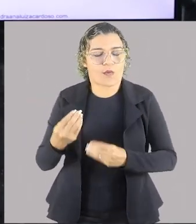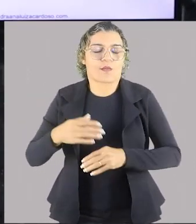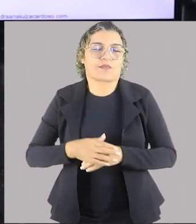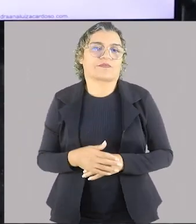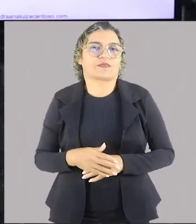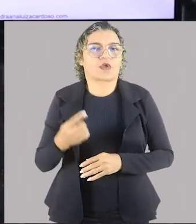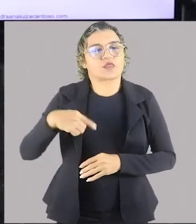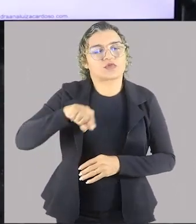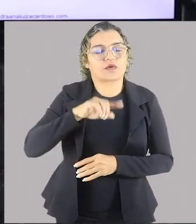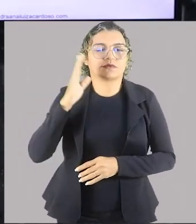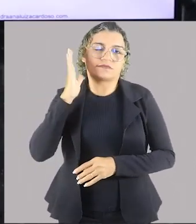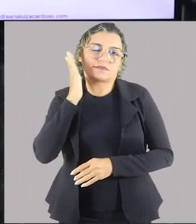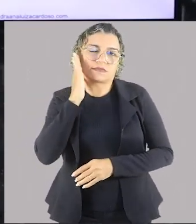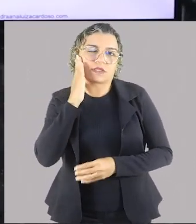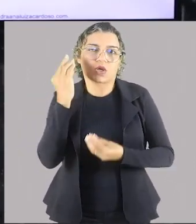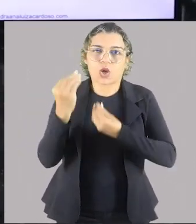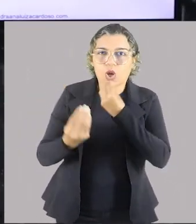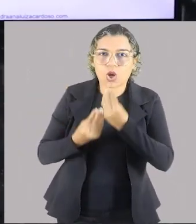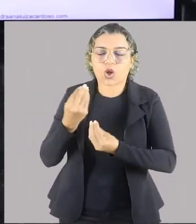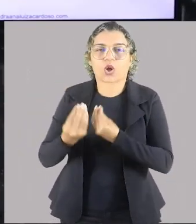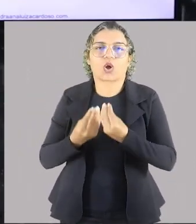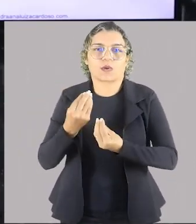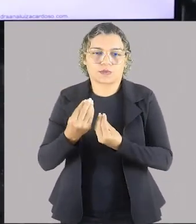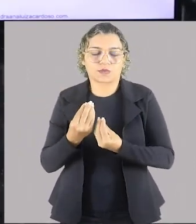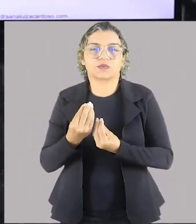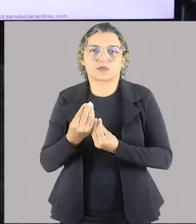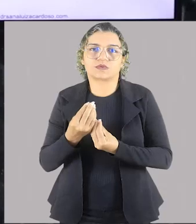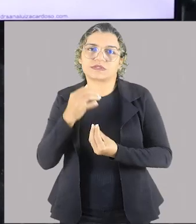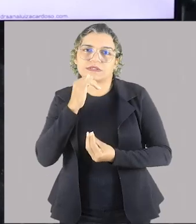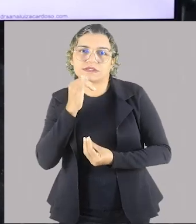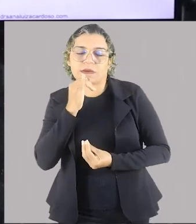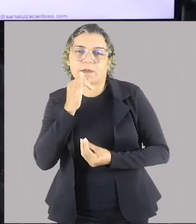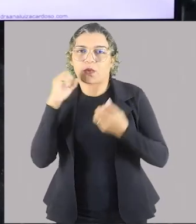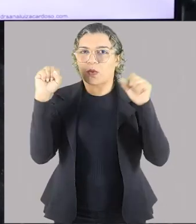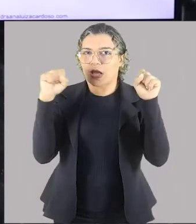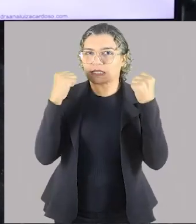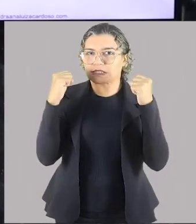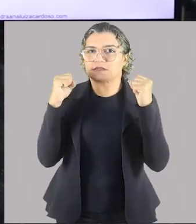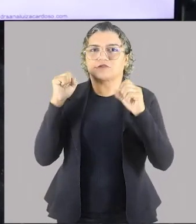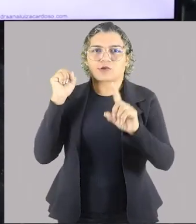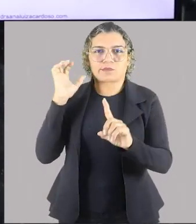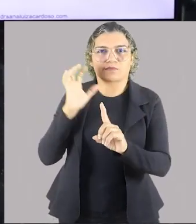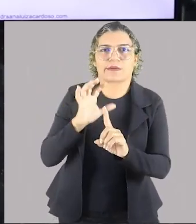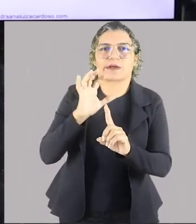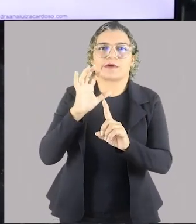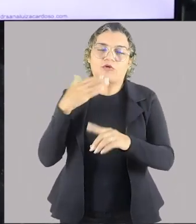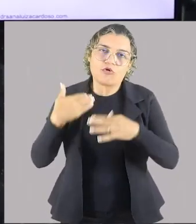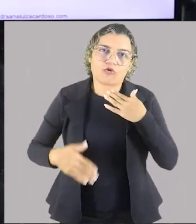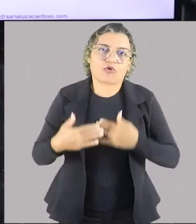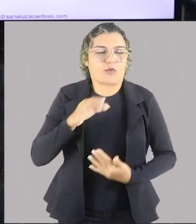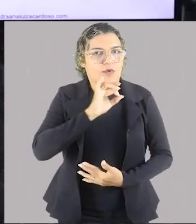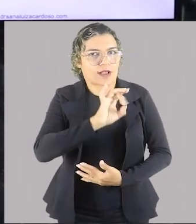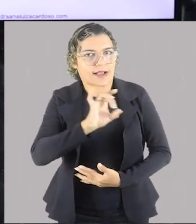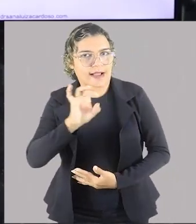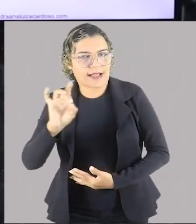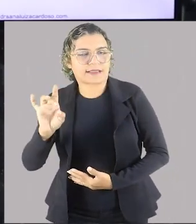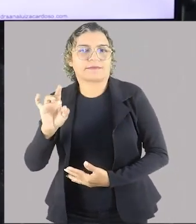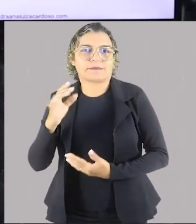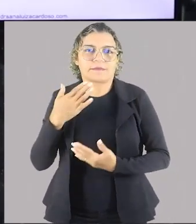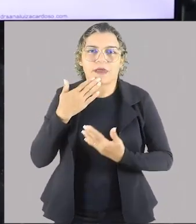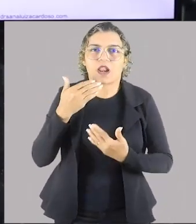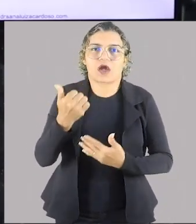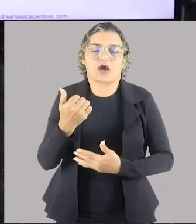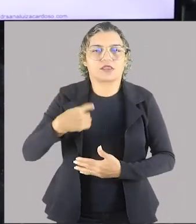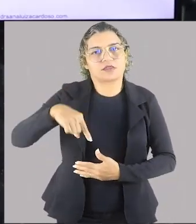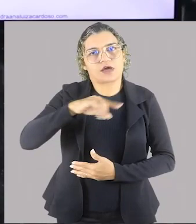entendendo um pouco desse mecanismo e dos benefícios que o exercício vai fazer na ação contra cada um desses componentes